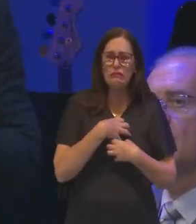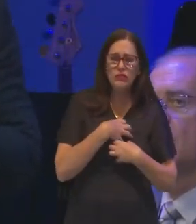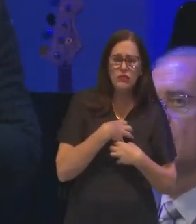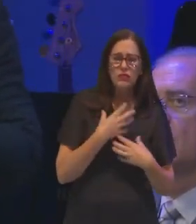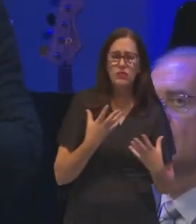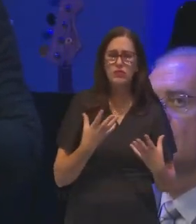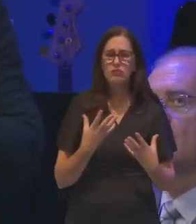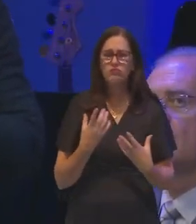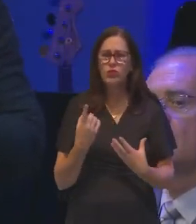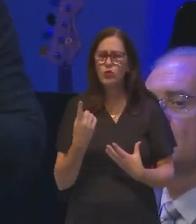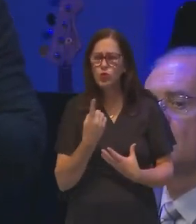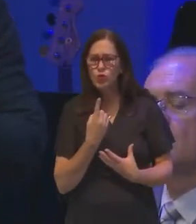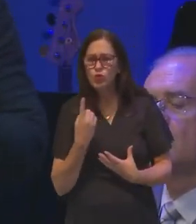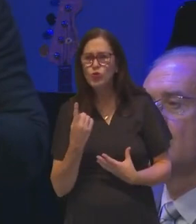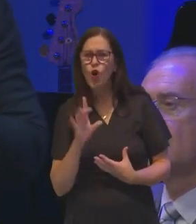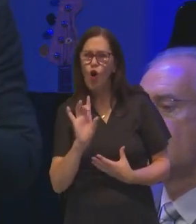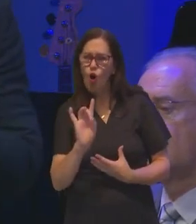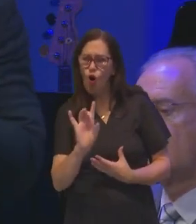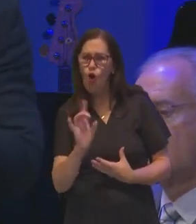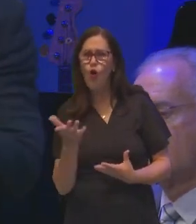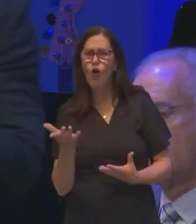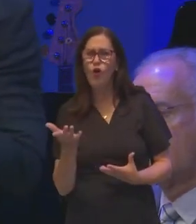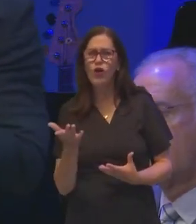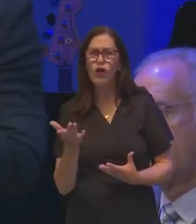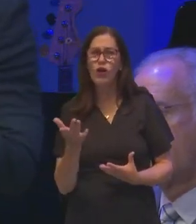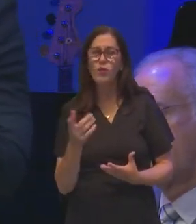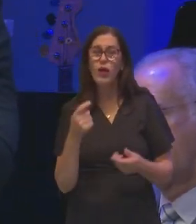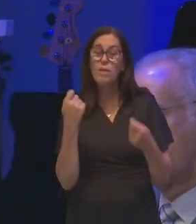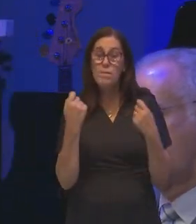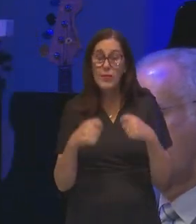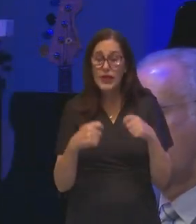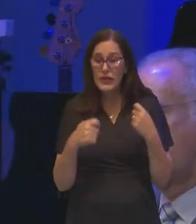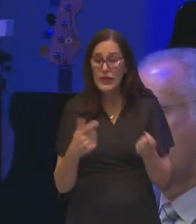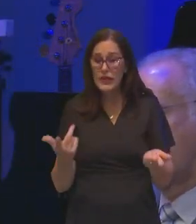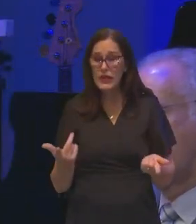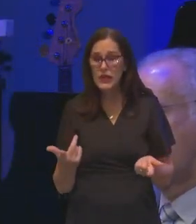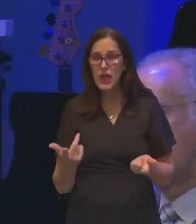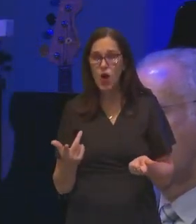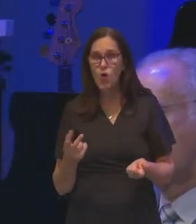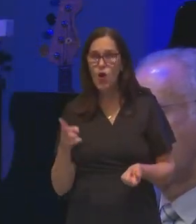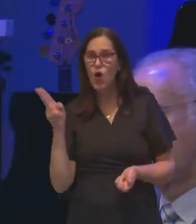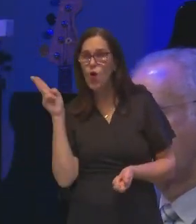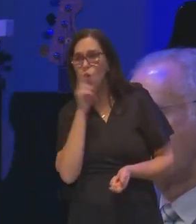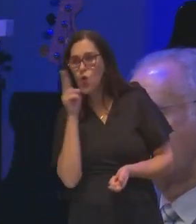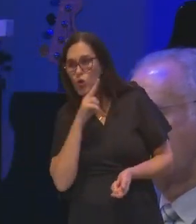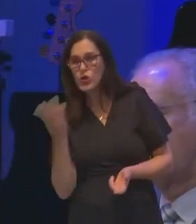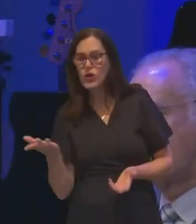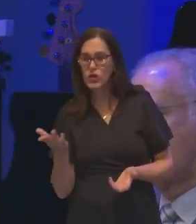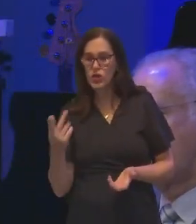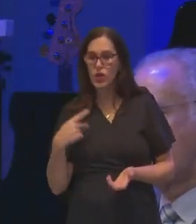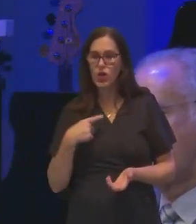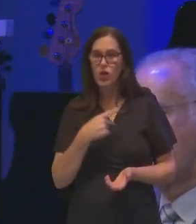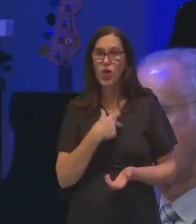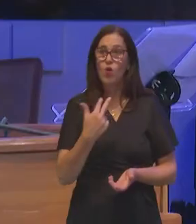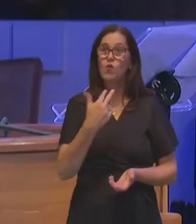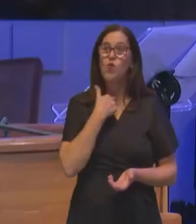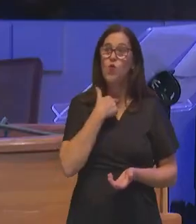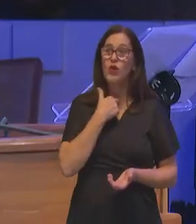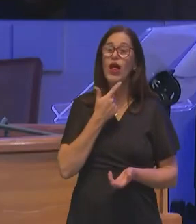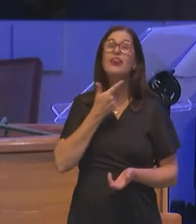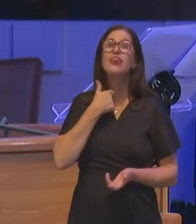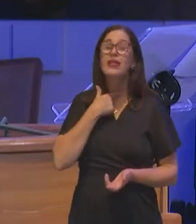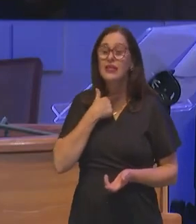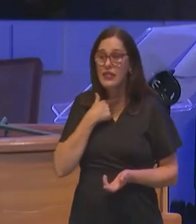de solidão, por uma necessidade, algo emergencial. Pastor, não posso, meu